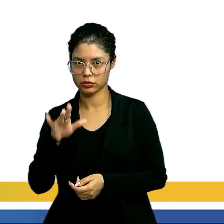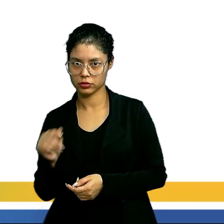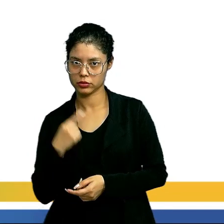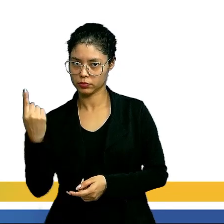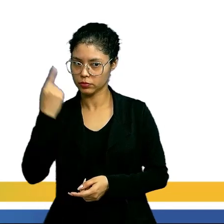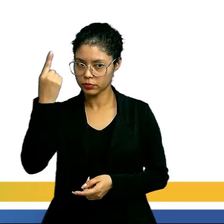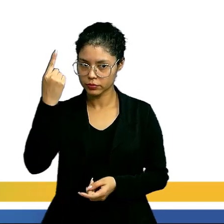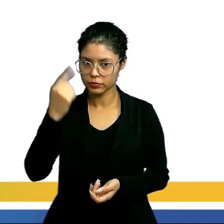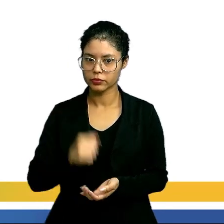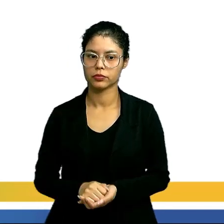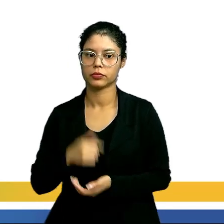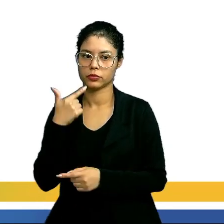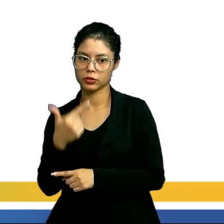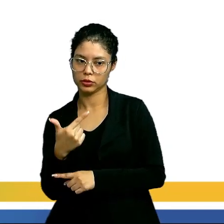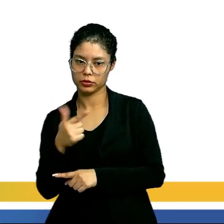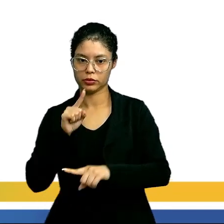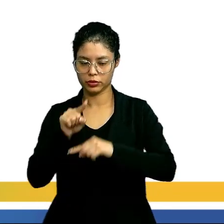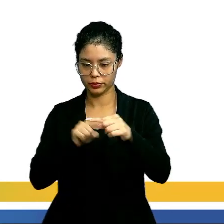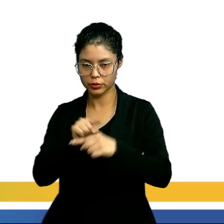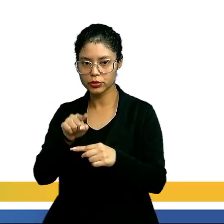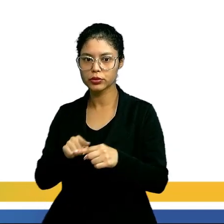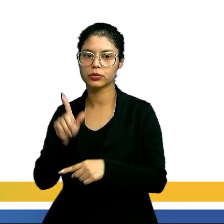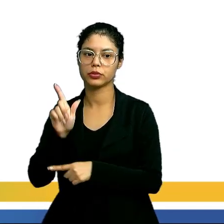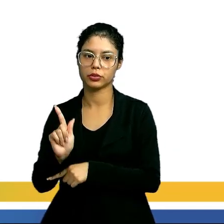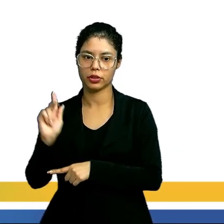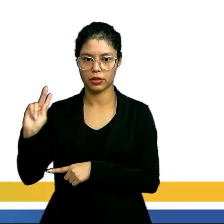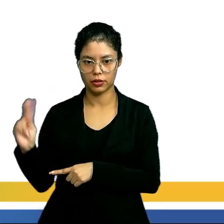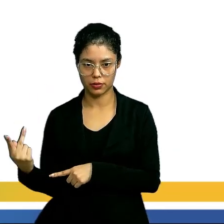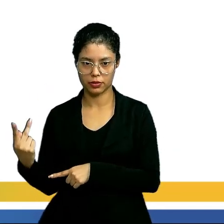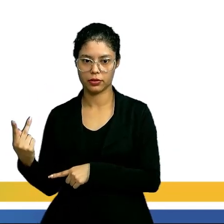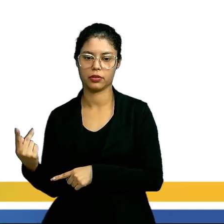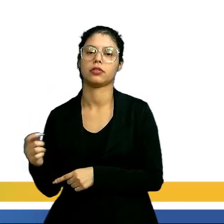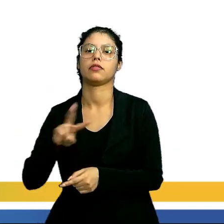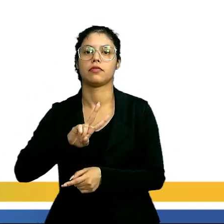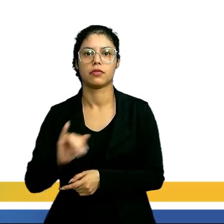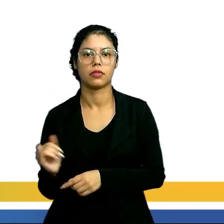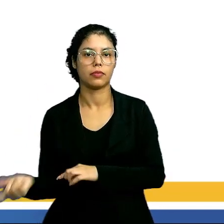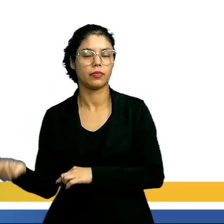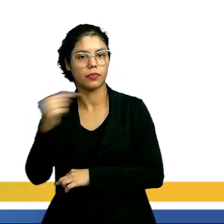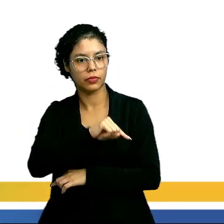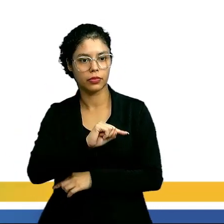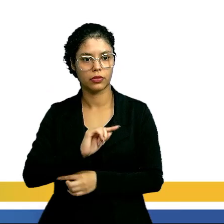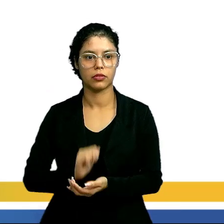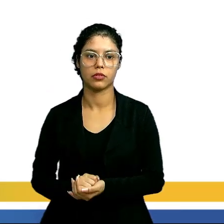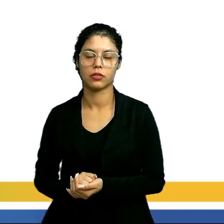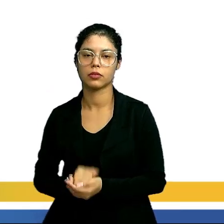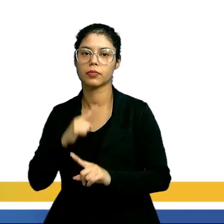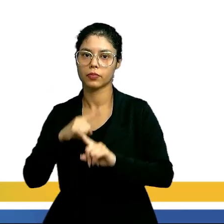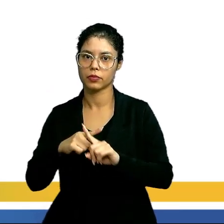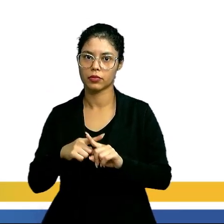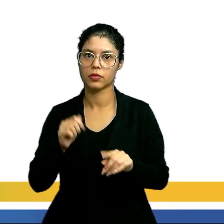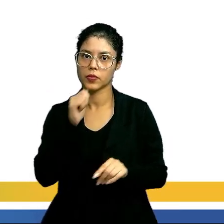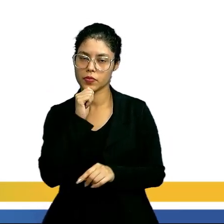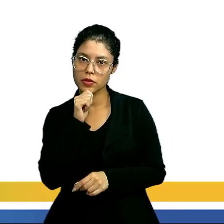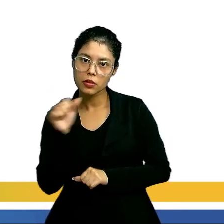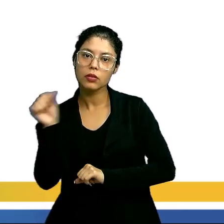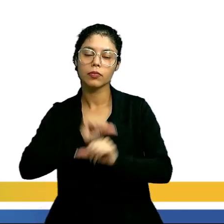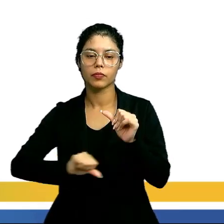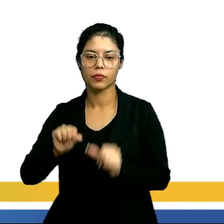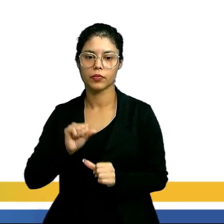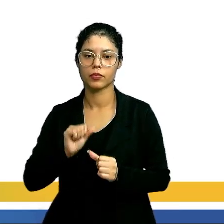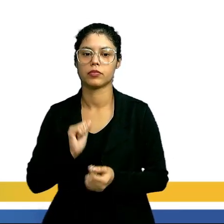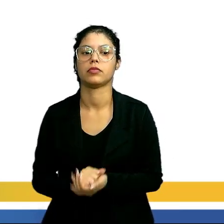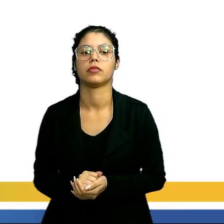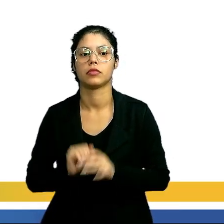a altura. Então, o 2 que está dividindo do outro lado da igualdade, ele vai passar para o outro lado multiplicando, que é o inverso da